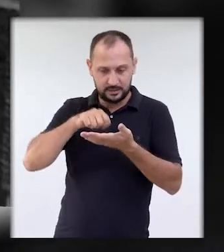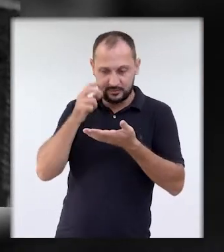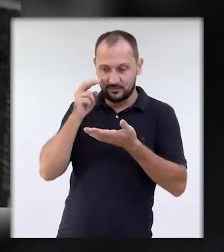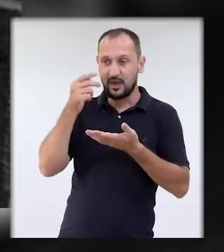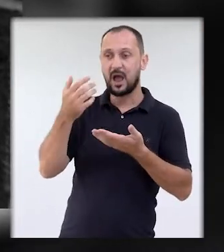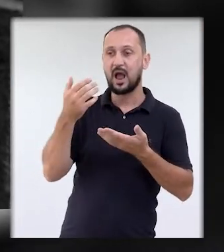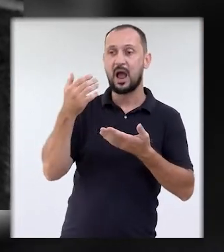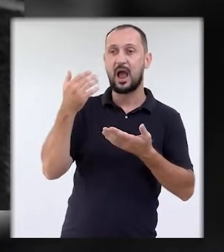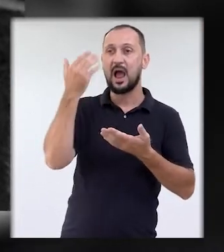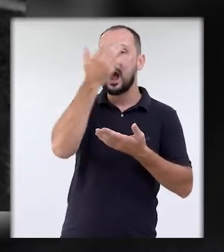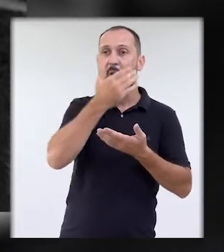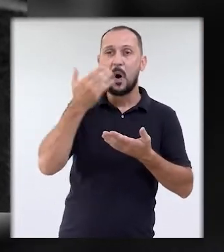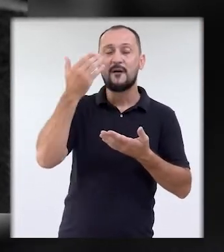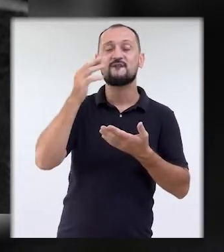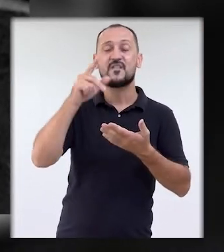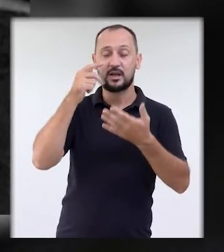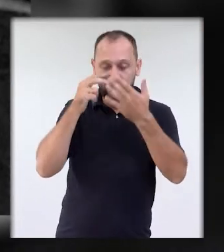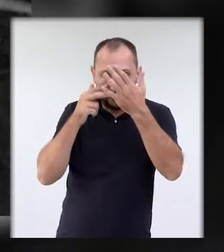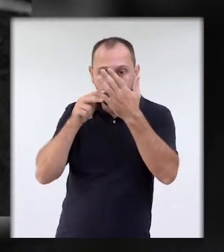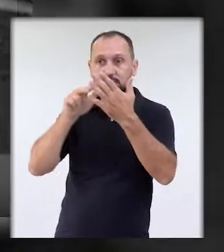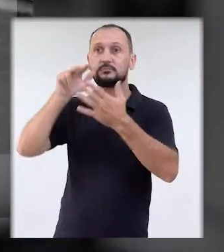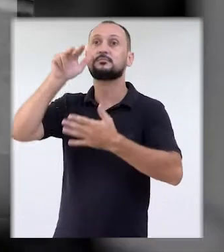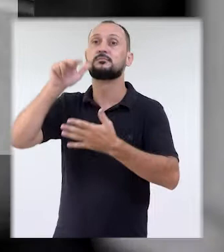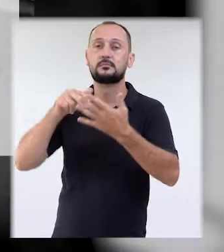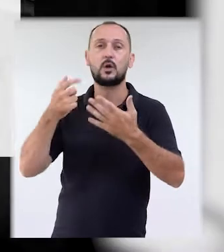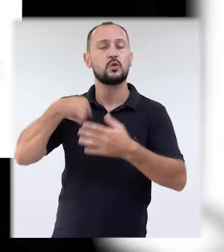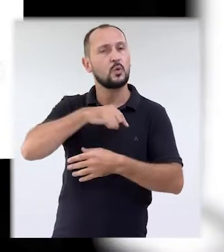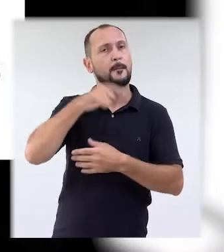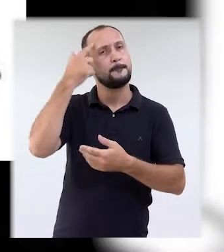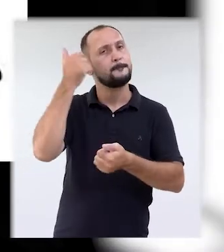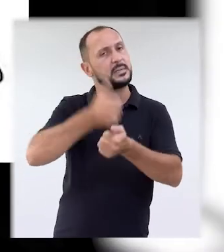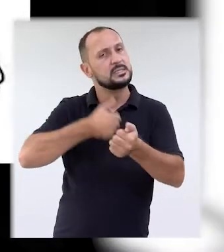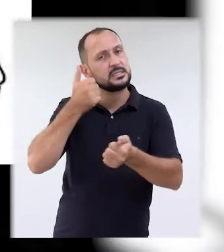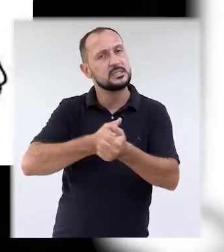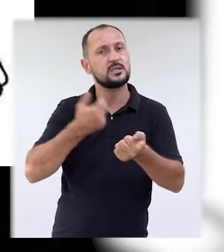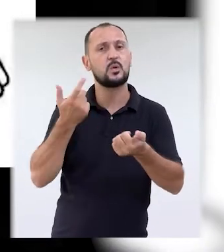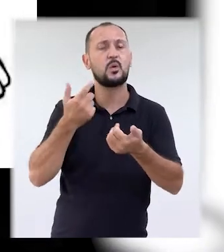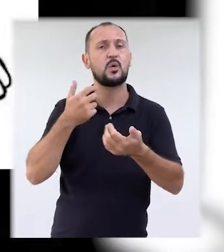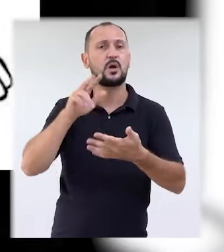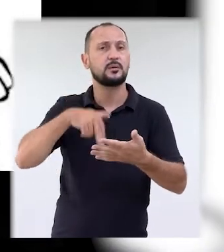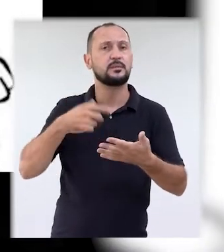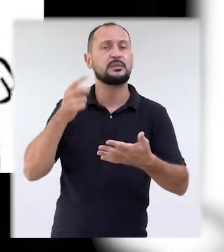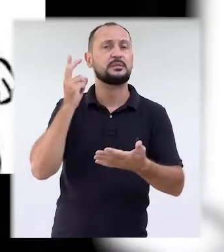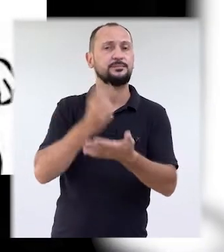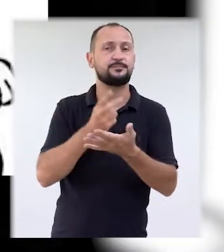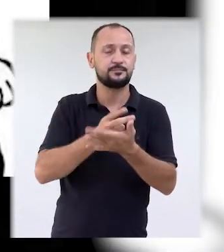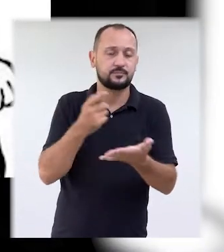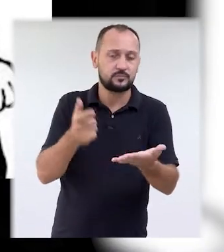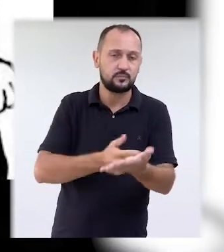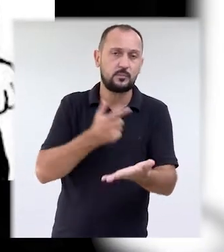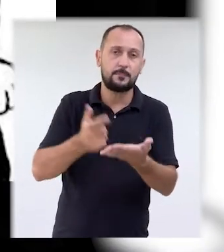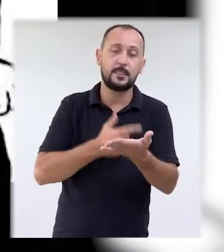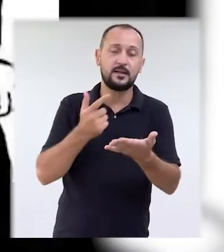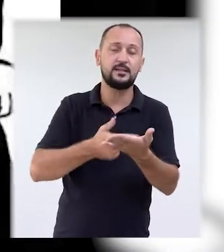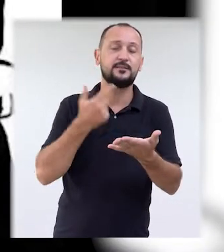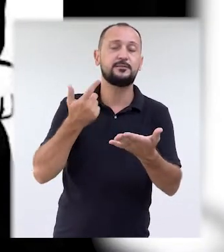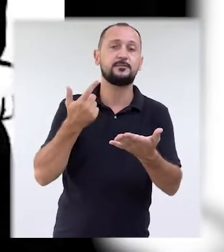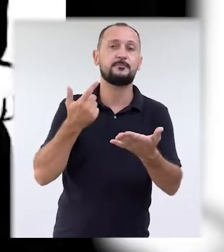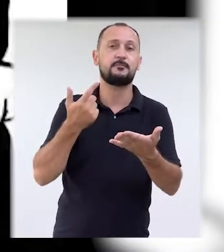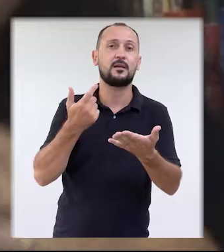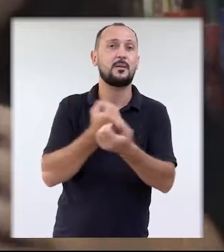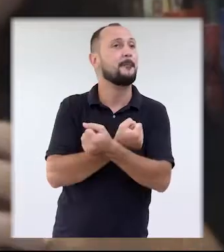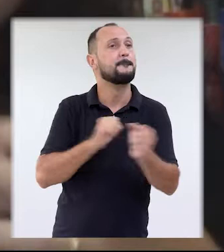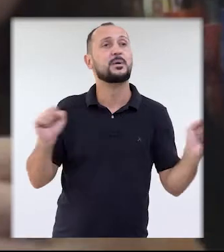mulheres. E eu acho que até para a gente, como pensador, como leitor, toda vez que a gente lê um livro desses,